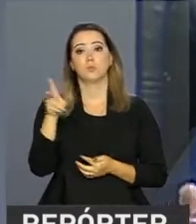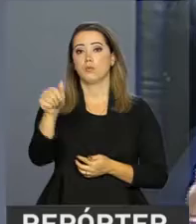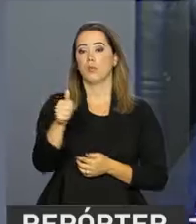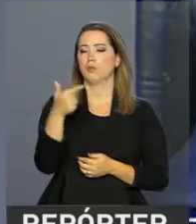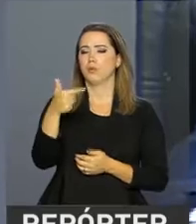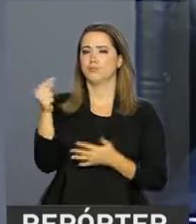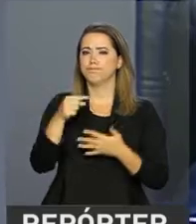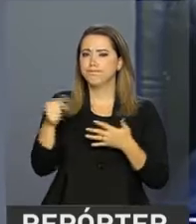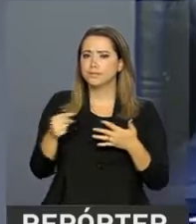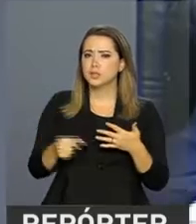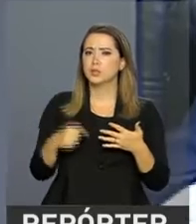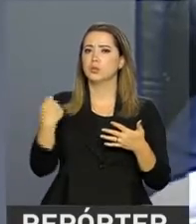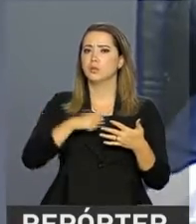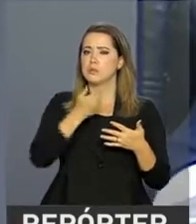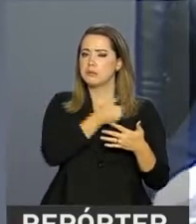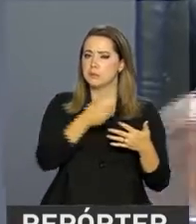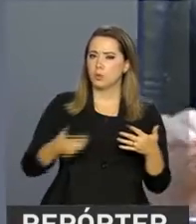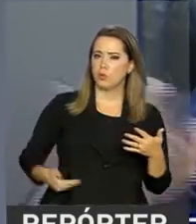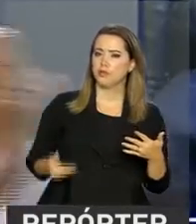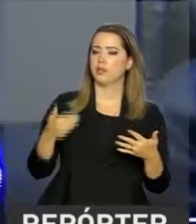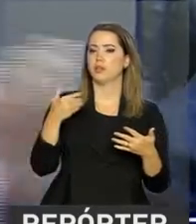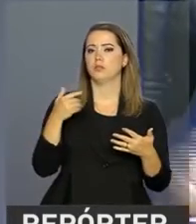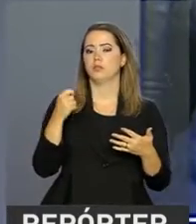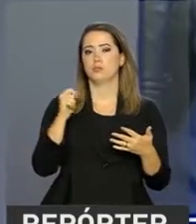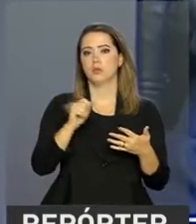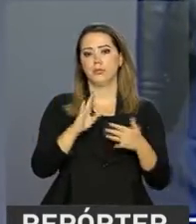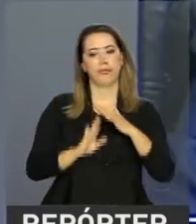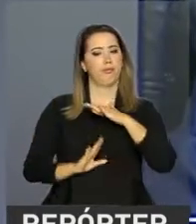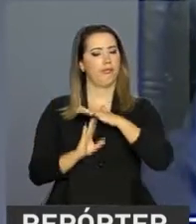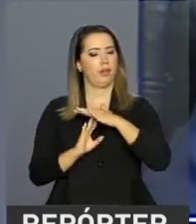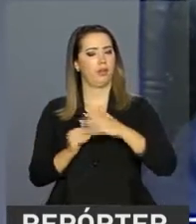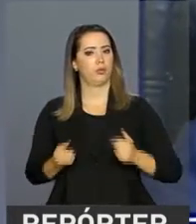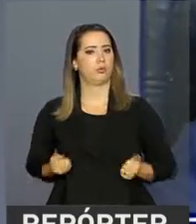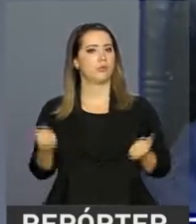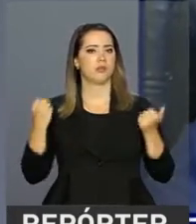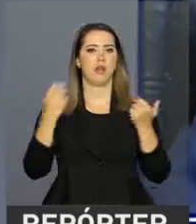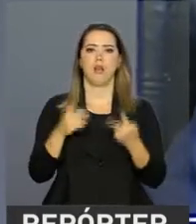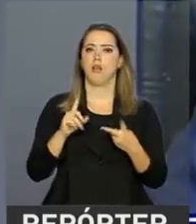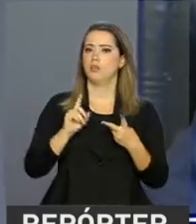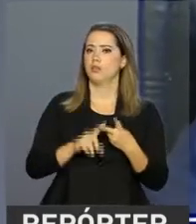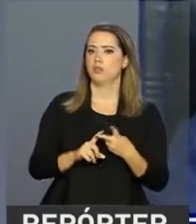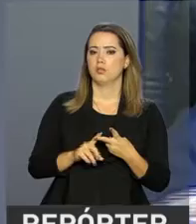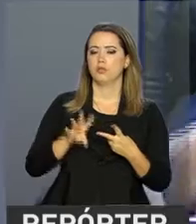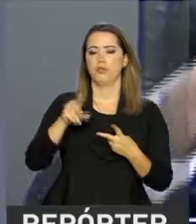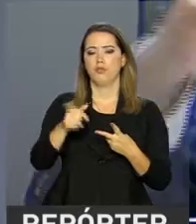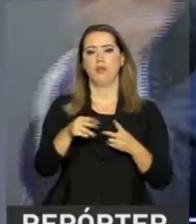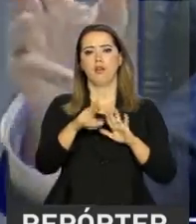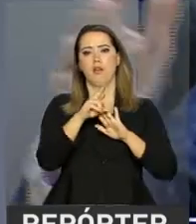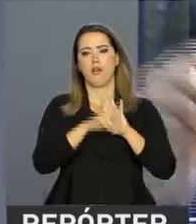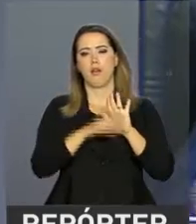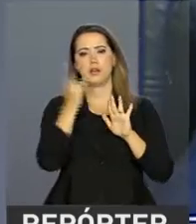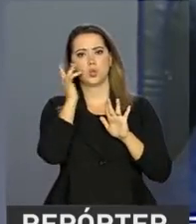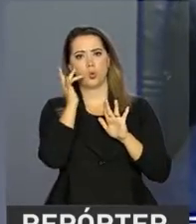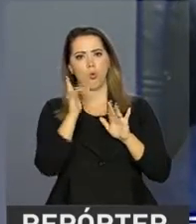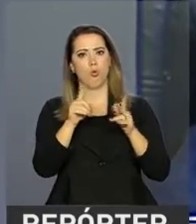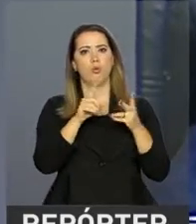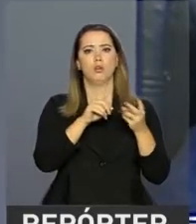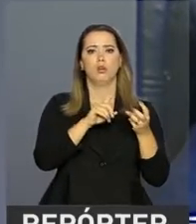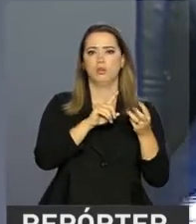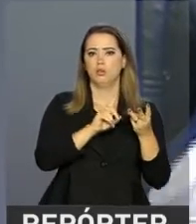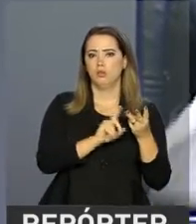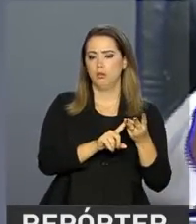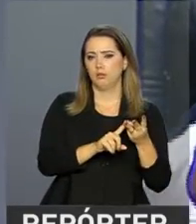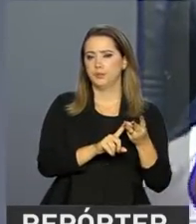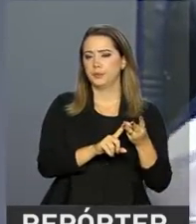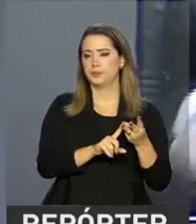os aspectos seja o teto seja o que todos chamam de regra de ouro seja a